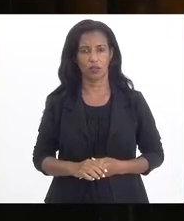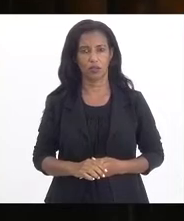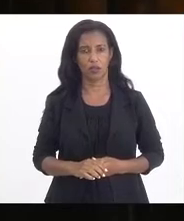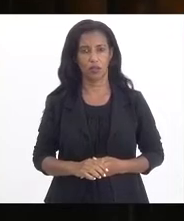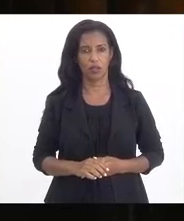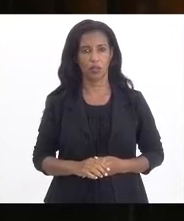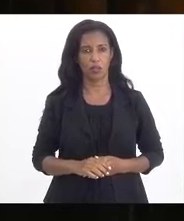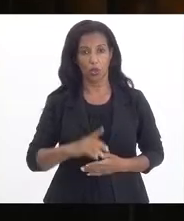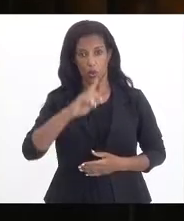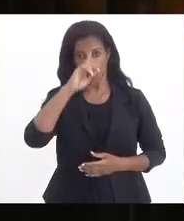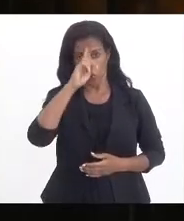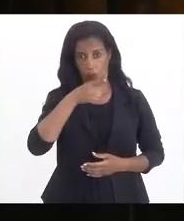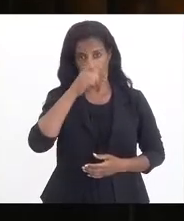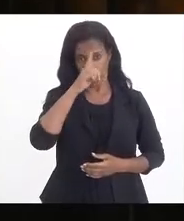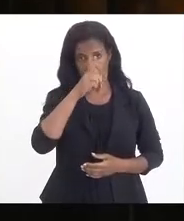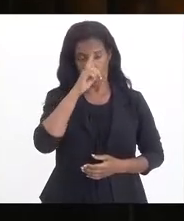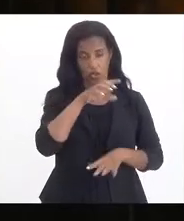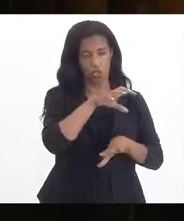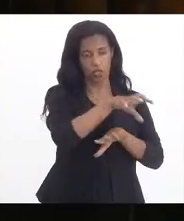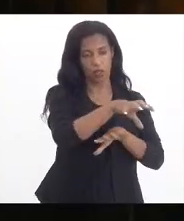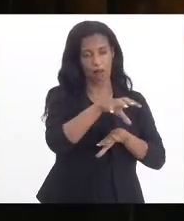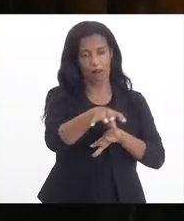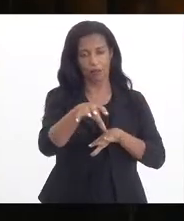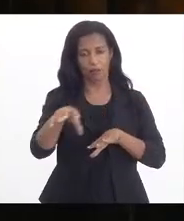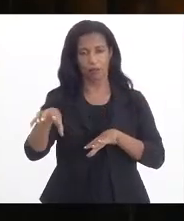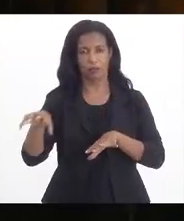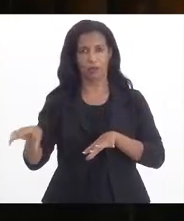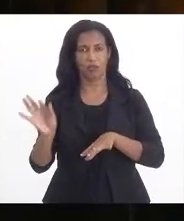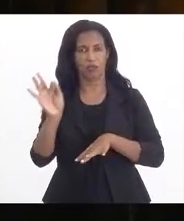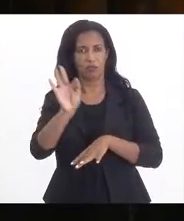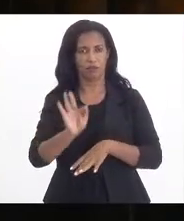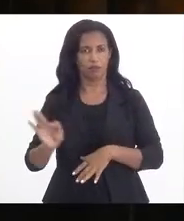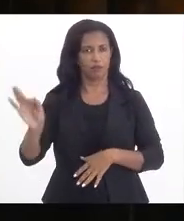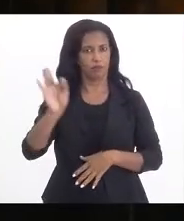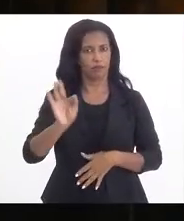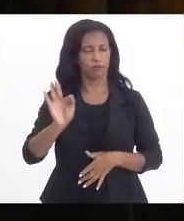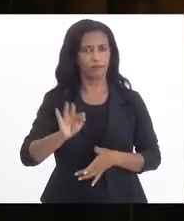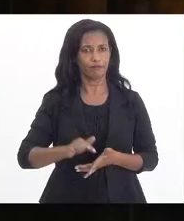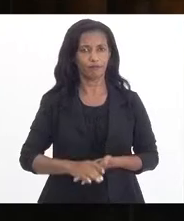dominante em cada unidade da federação.